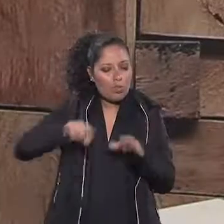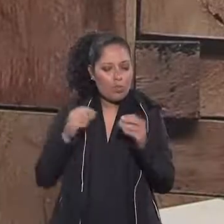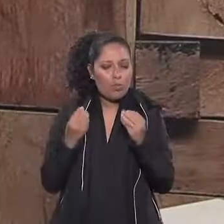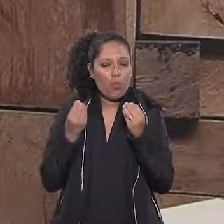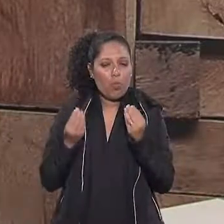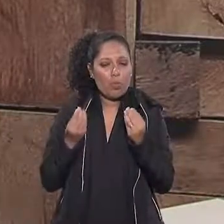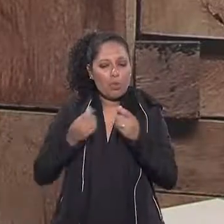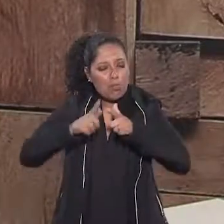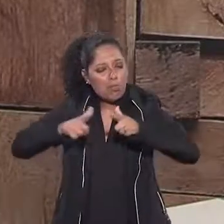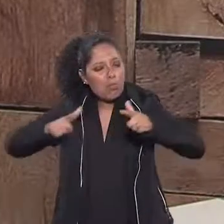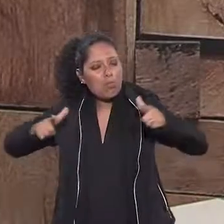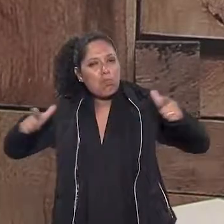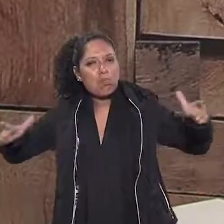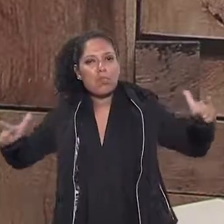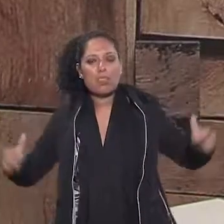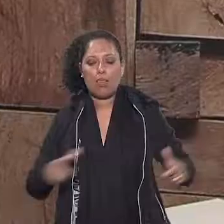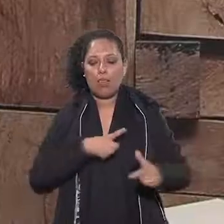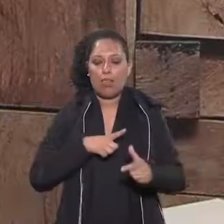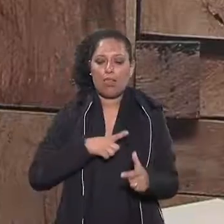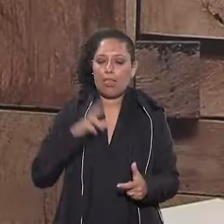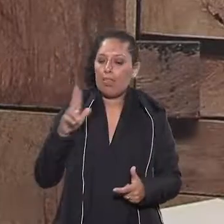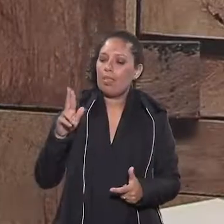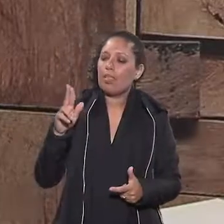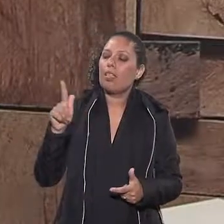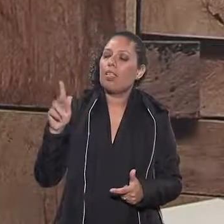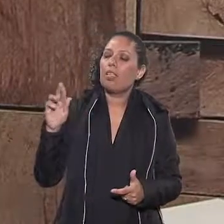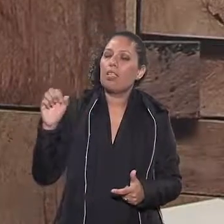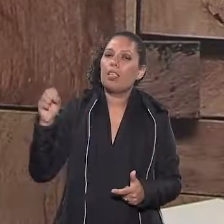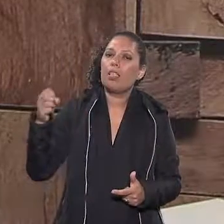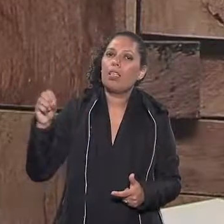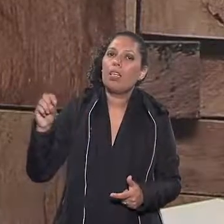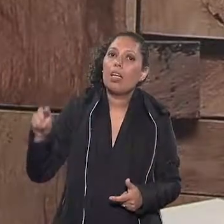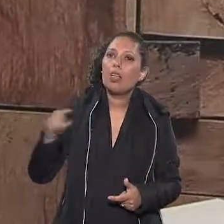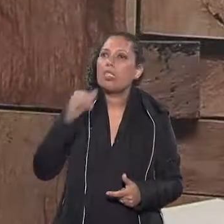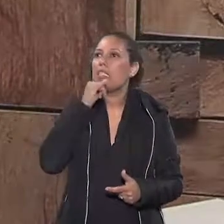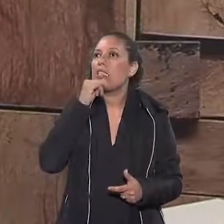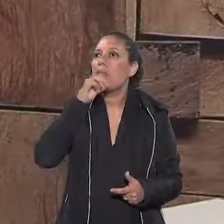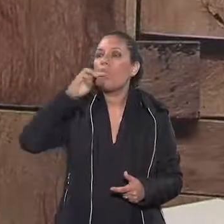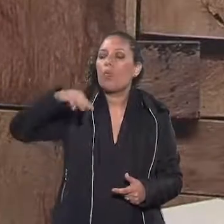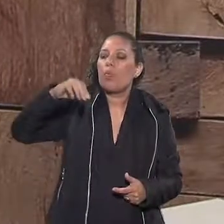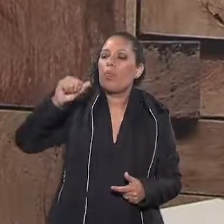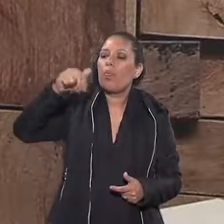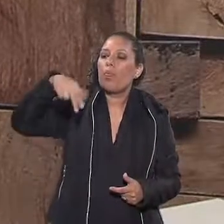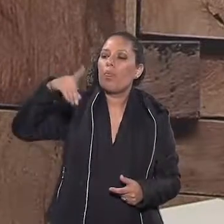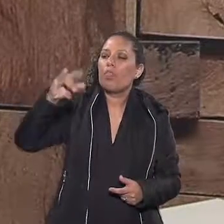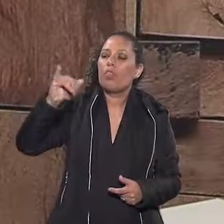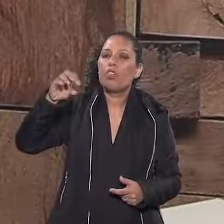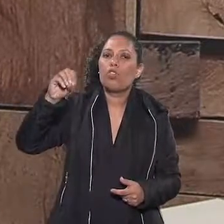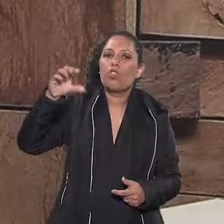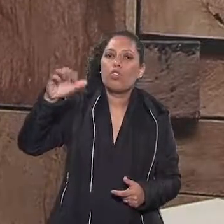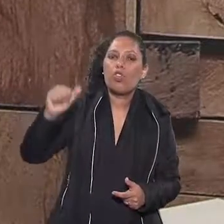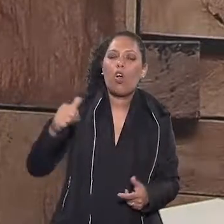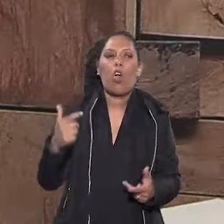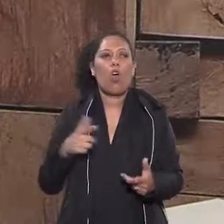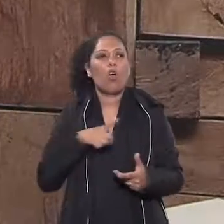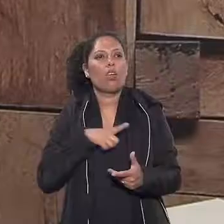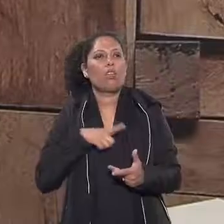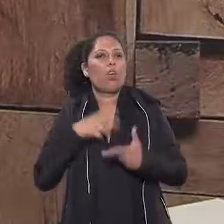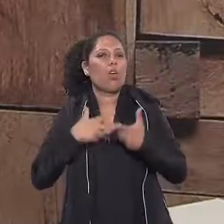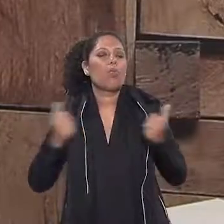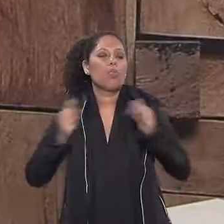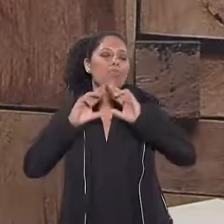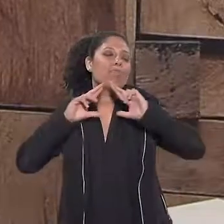explorar muita coisa ainda. Então tem grãos que a gente não explora, o uso da mandioca que a gente não explora ainda, todas elas